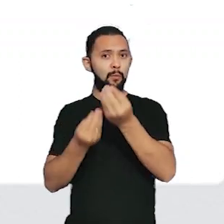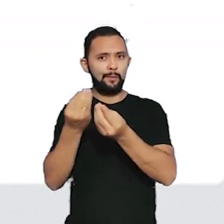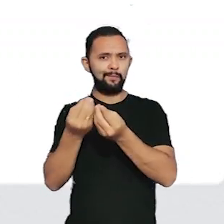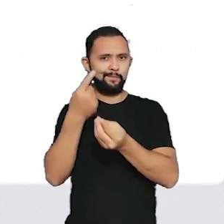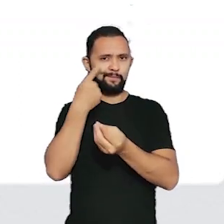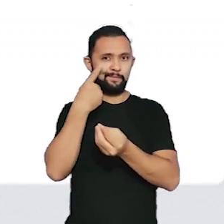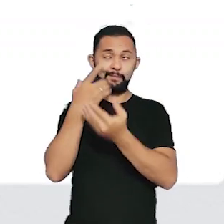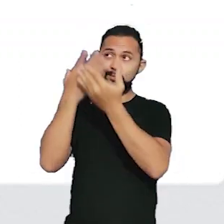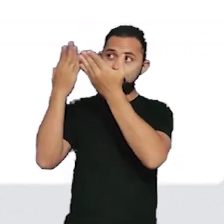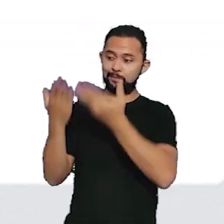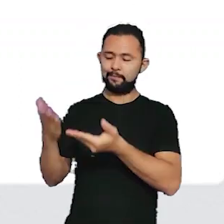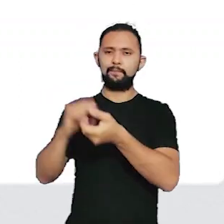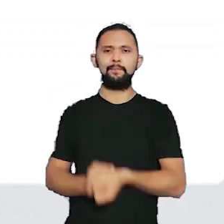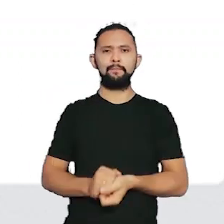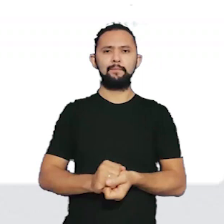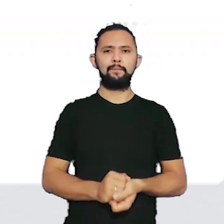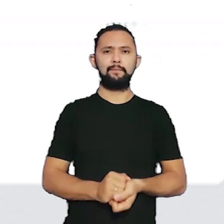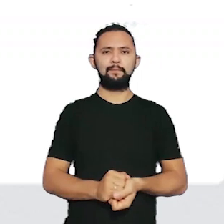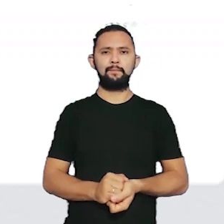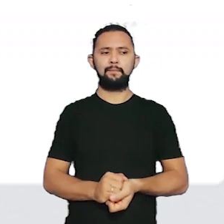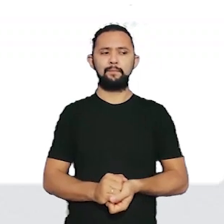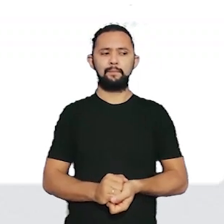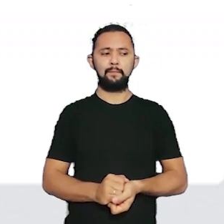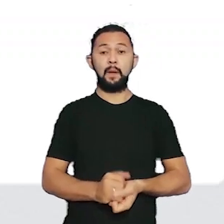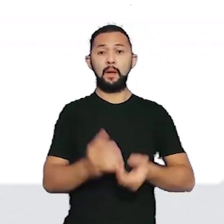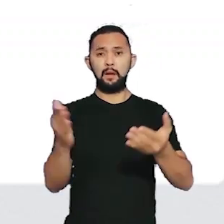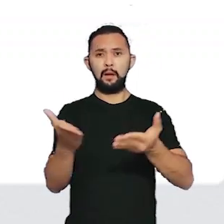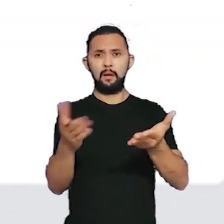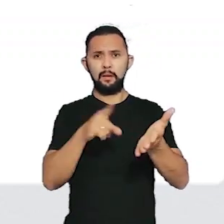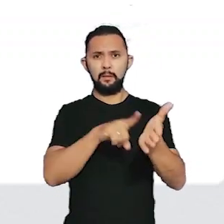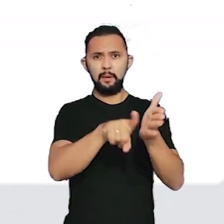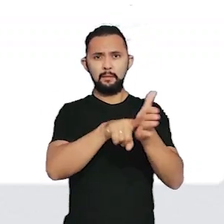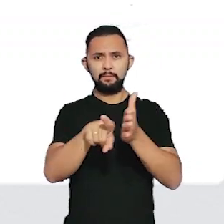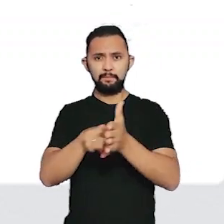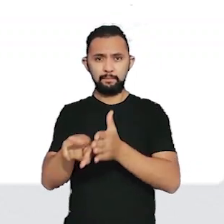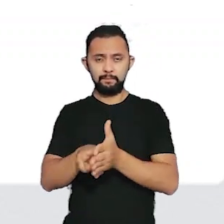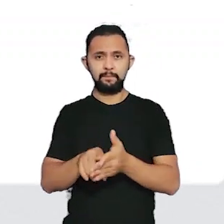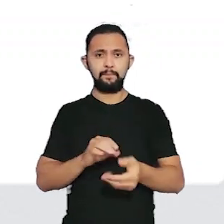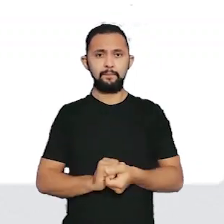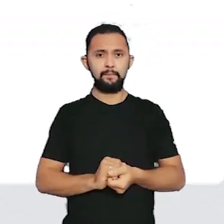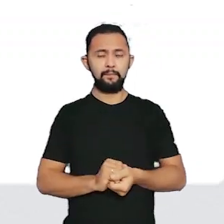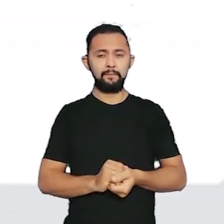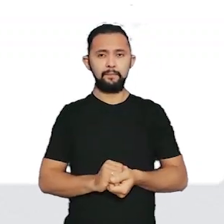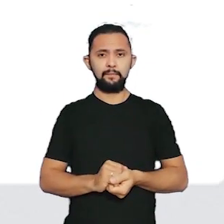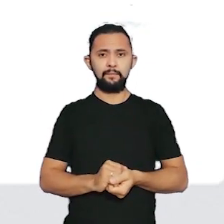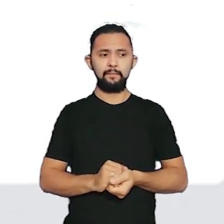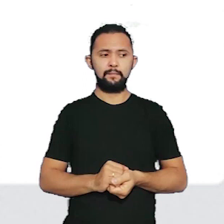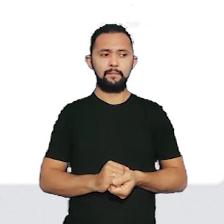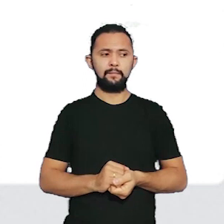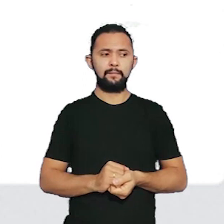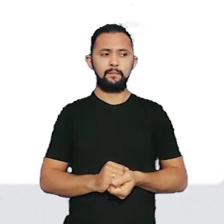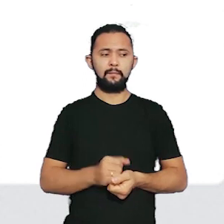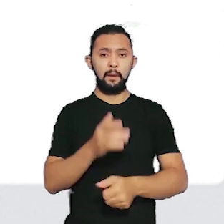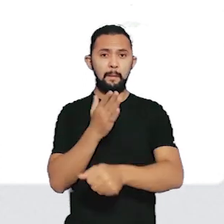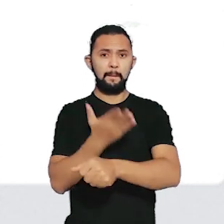uma conformidade. Vamos aí para nossas questões, tá? Vamos aí agora fazer o